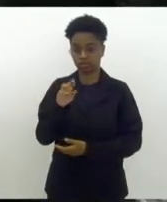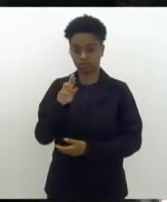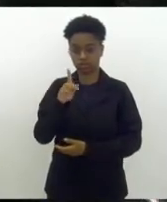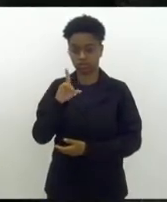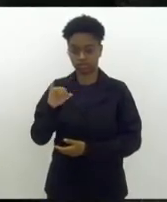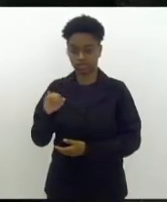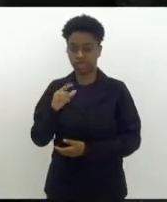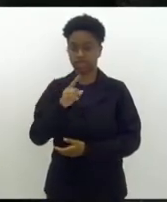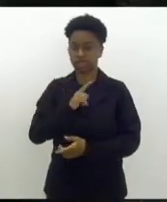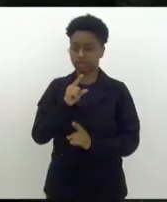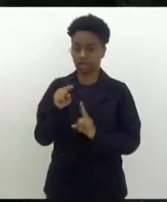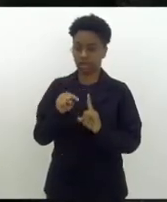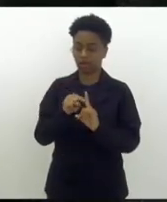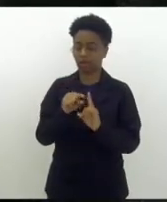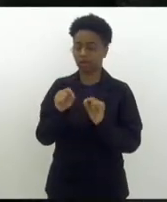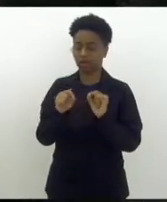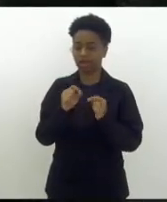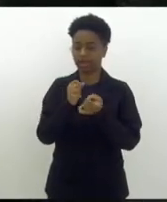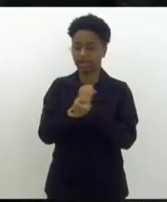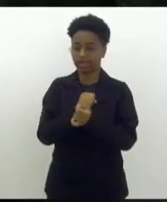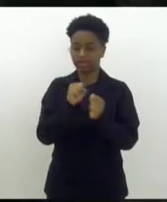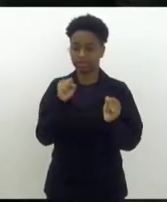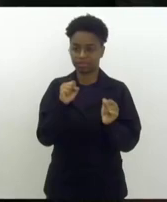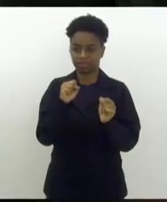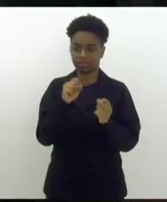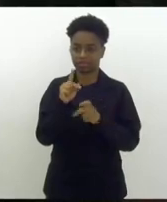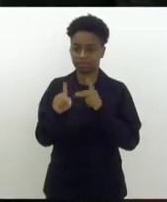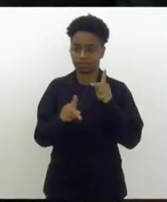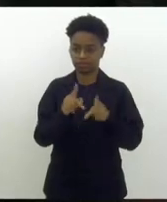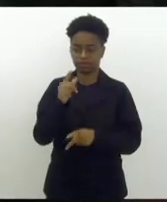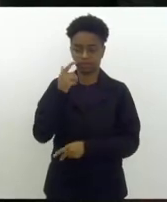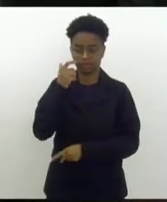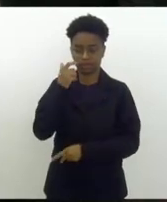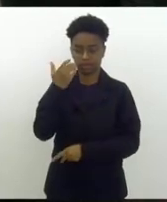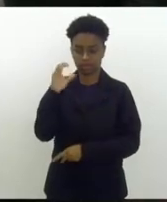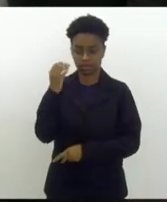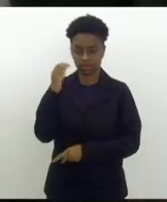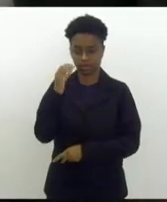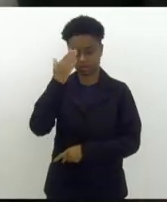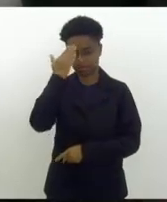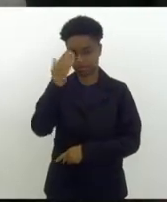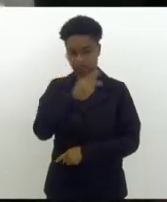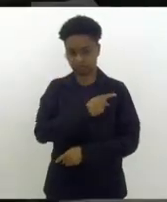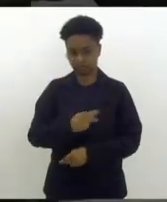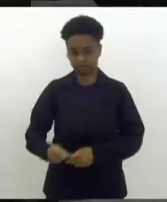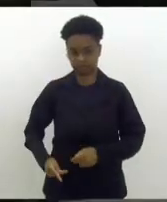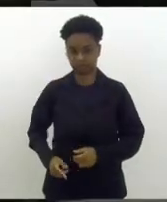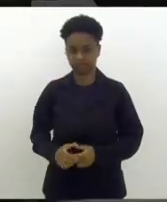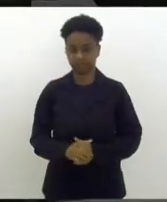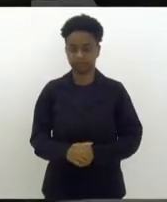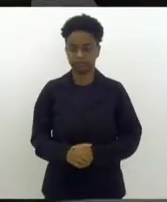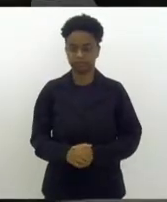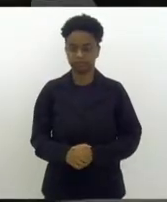Nobre missão de libertar os moradores de Niterói Muito obrigado senhor presidente